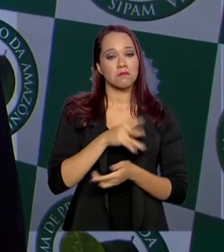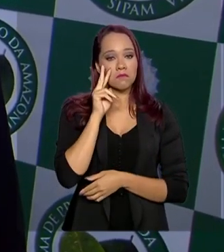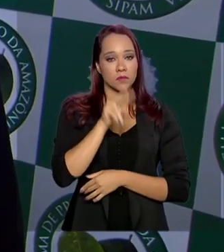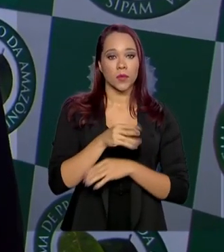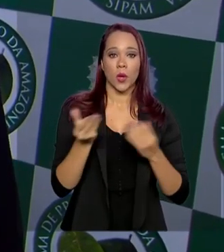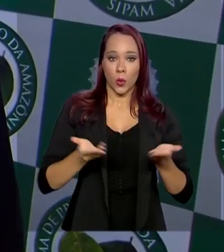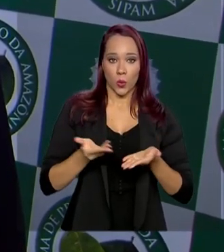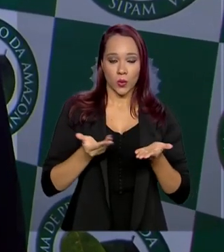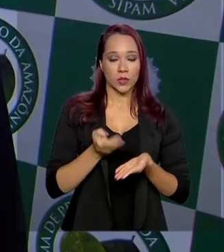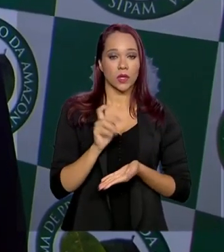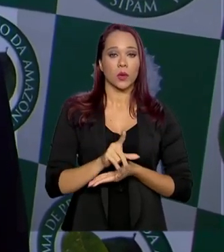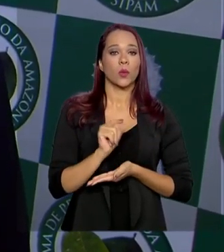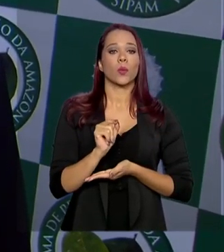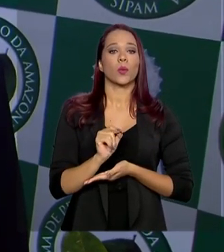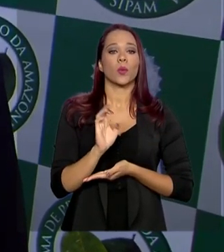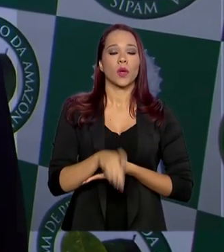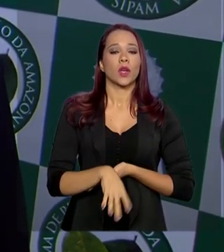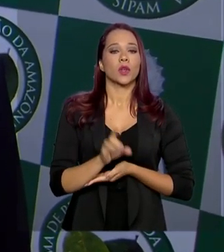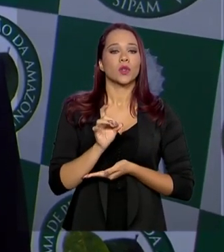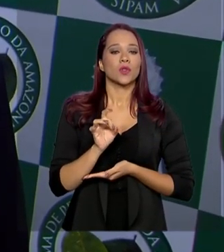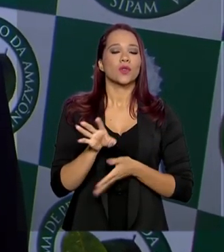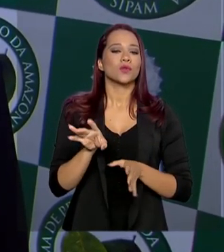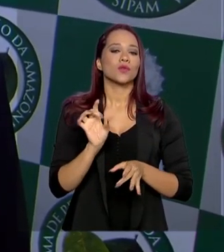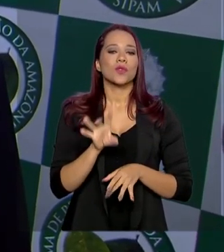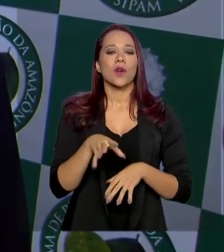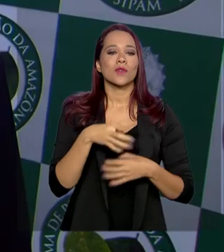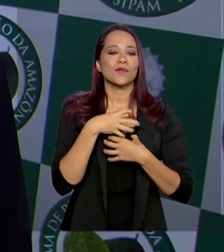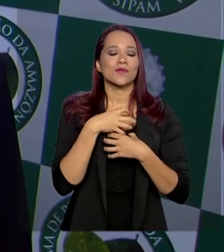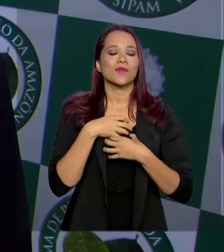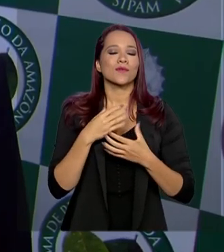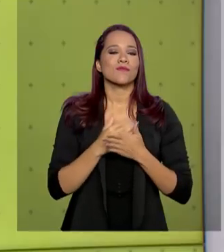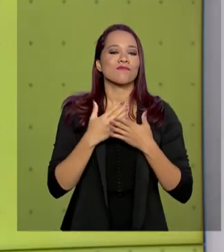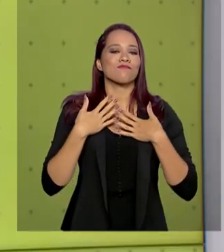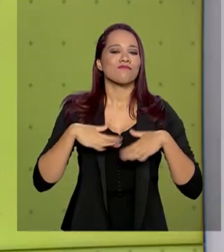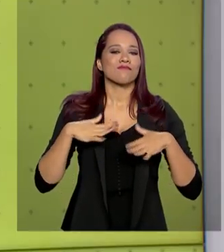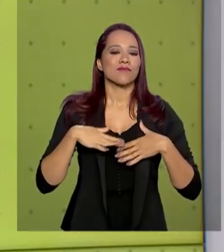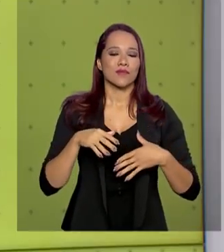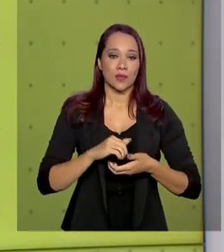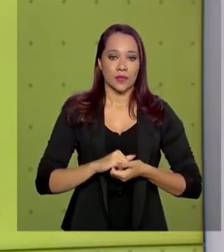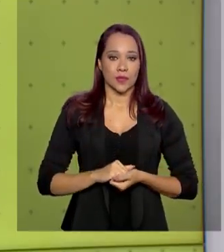eu vi aqui hoje só me deixou mais tranquilo